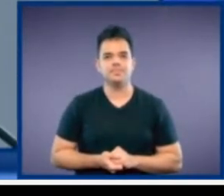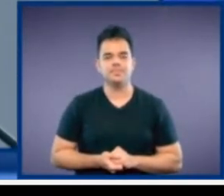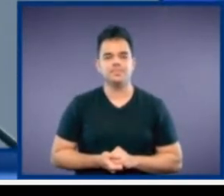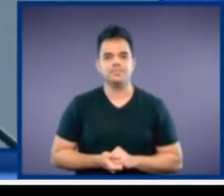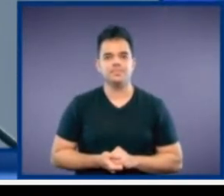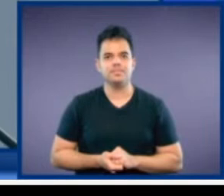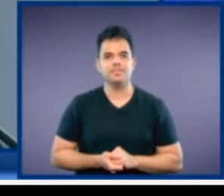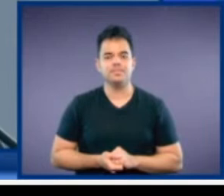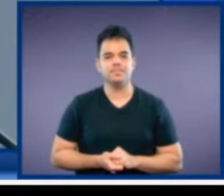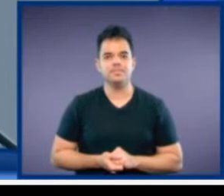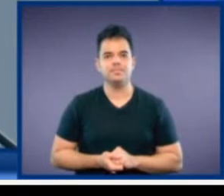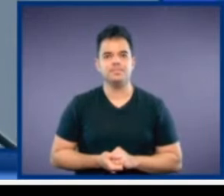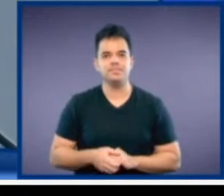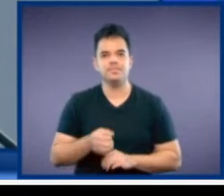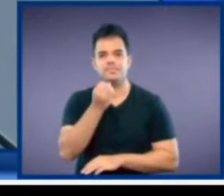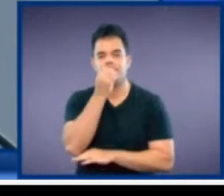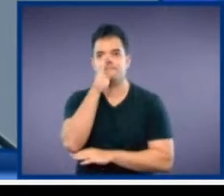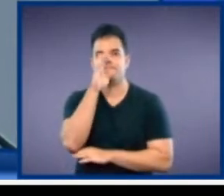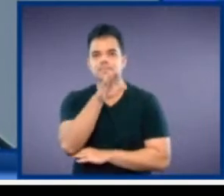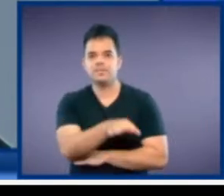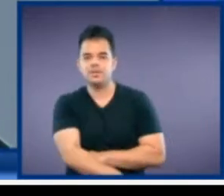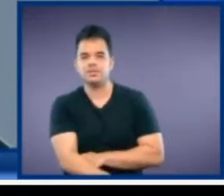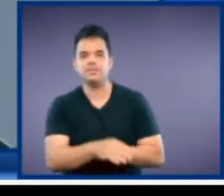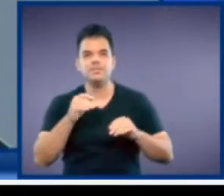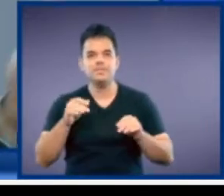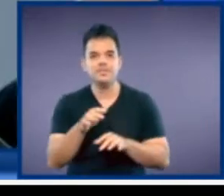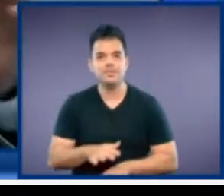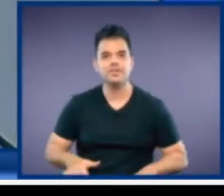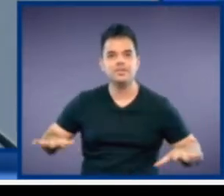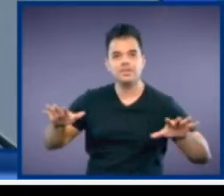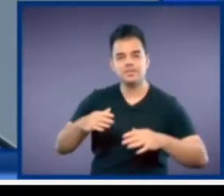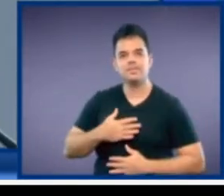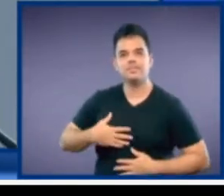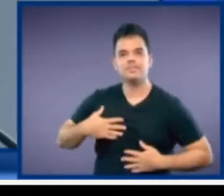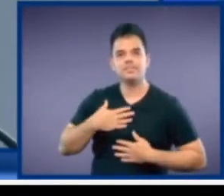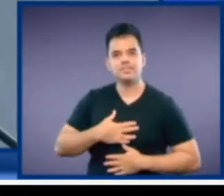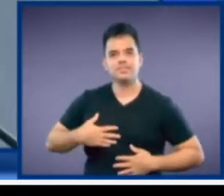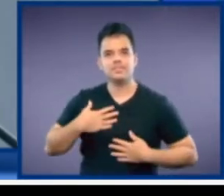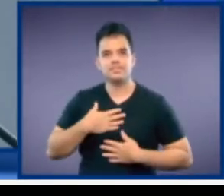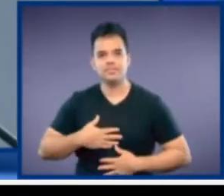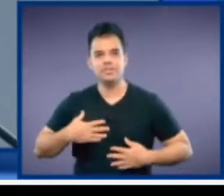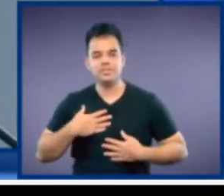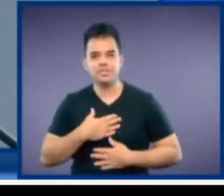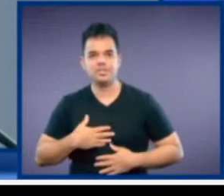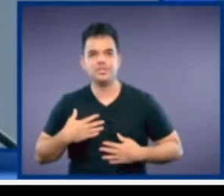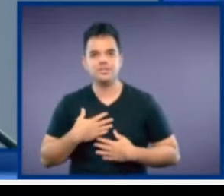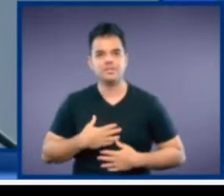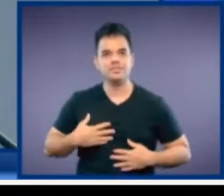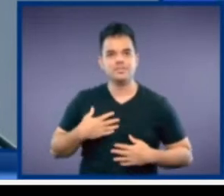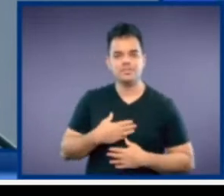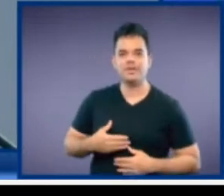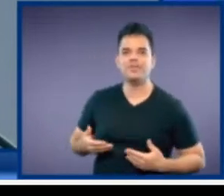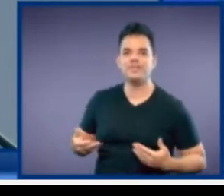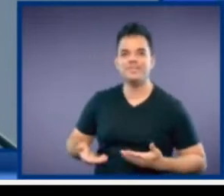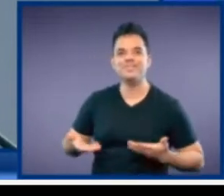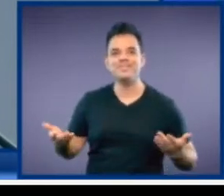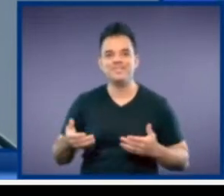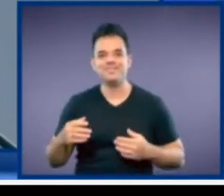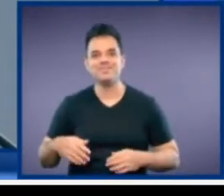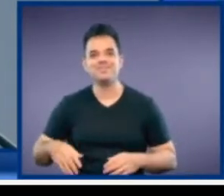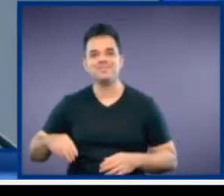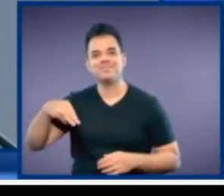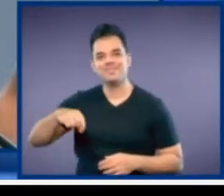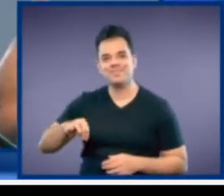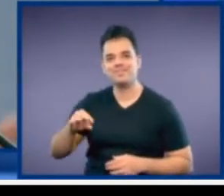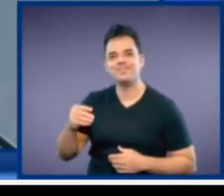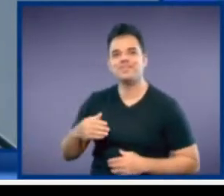Boa tarde a todos. Prazer enorme estar aqui, cumprimentar o governador Zema, meu amigo Montezano, meus